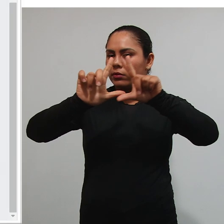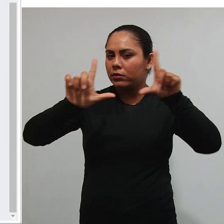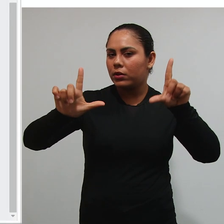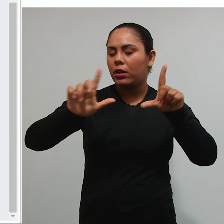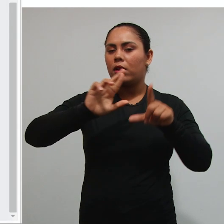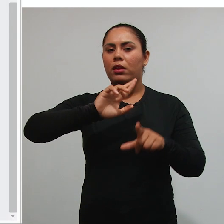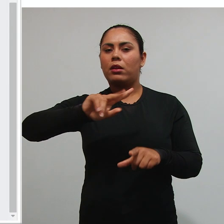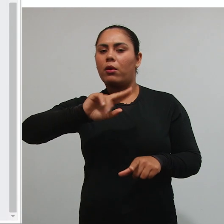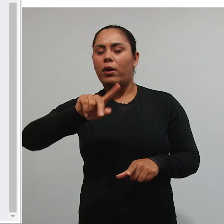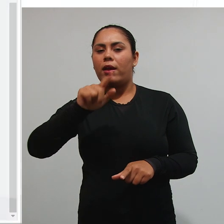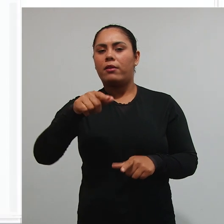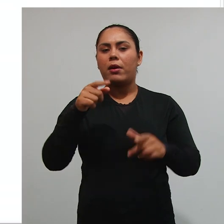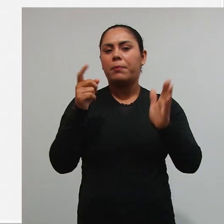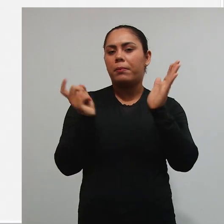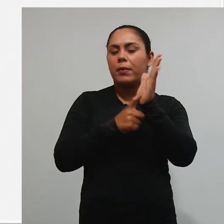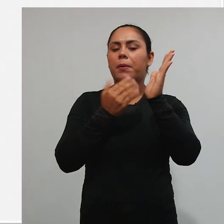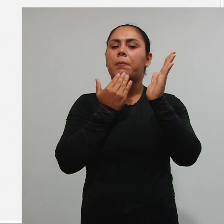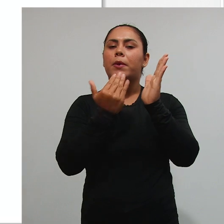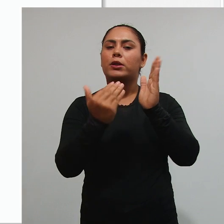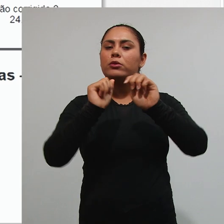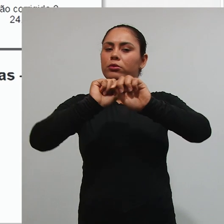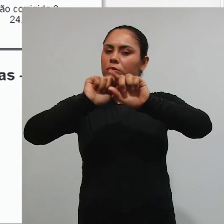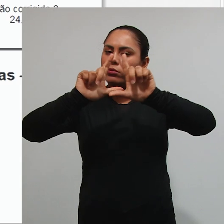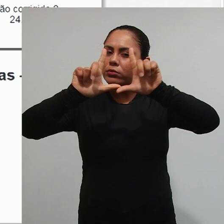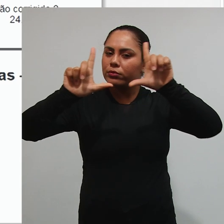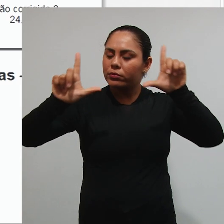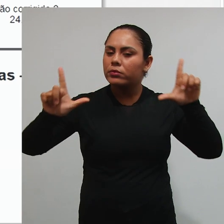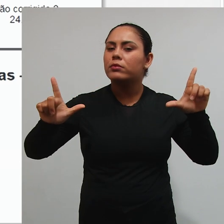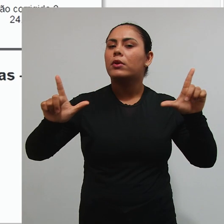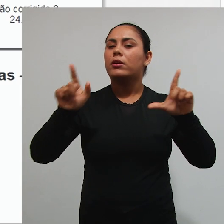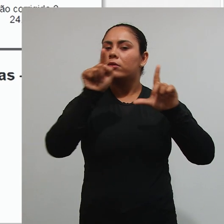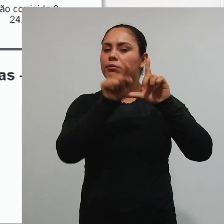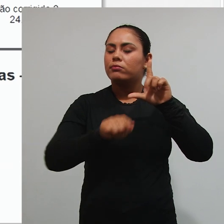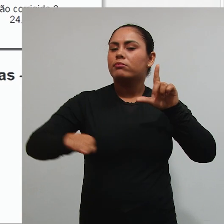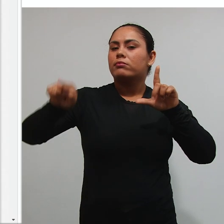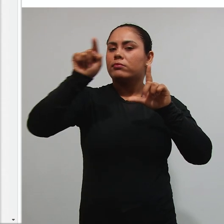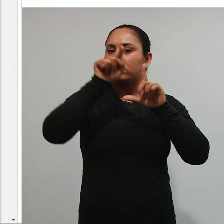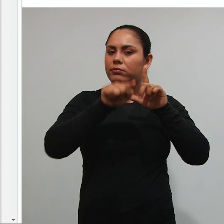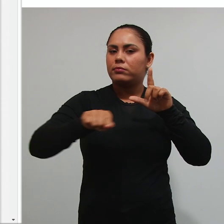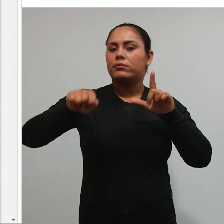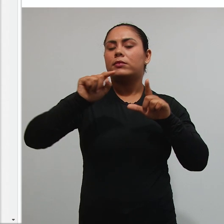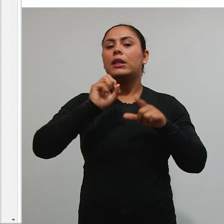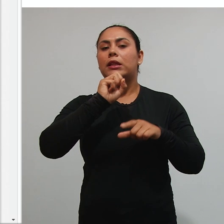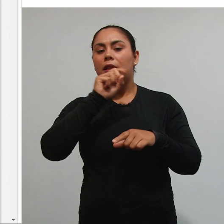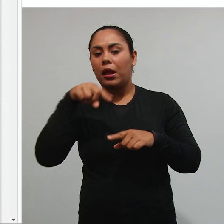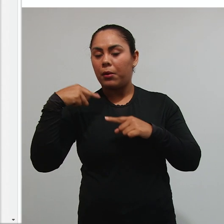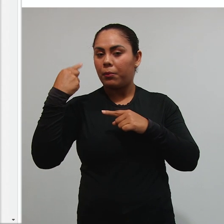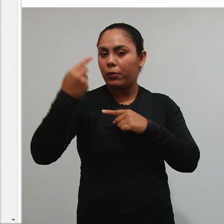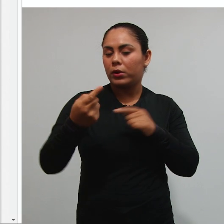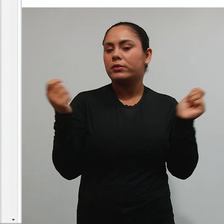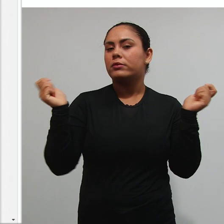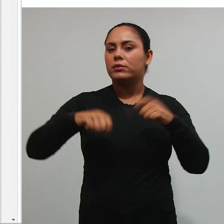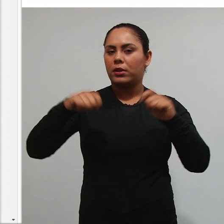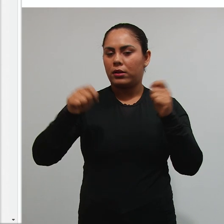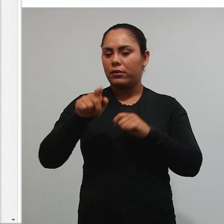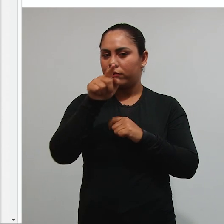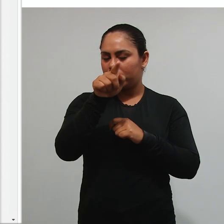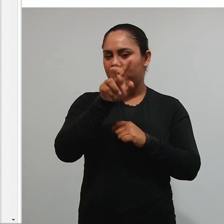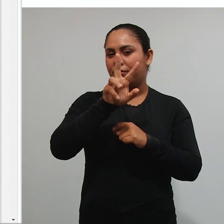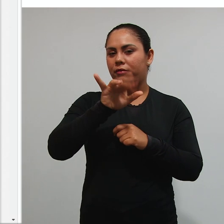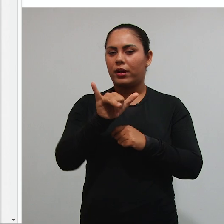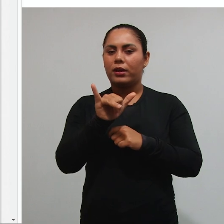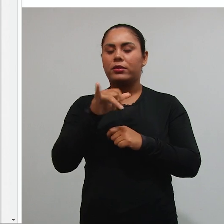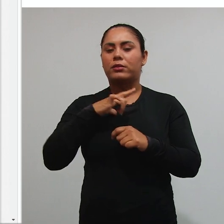ainda não vai estar, e você vai pedir para visualizar a norma, ela vai carregar a norma, e aí sim você vai ter